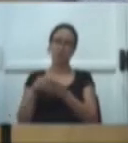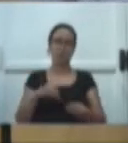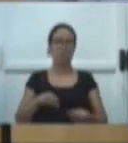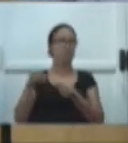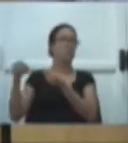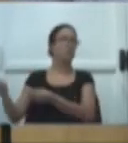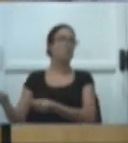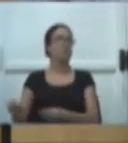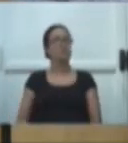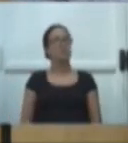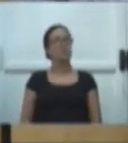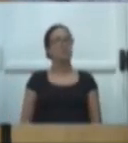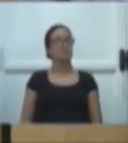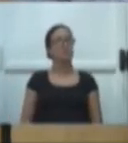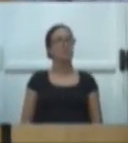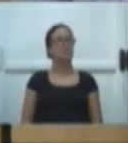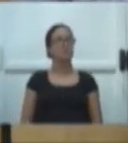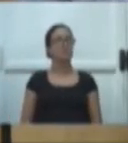Autoria mesa diretora.